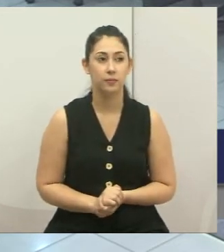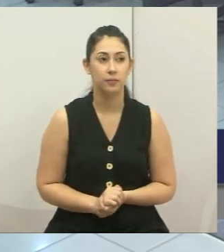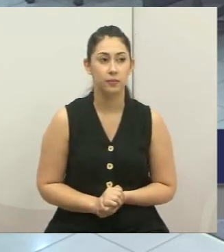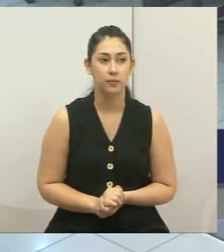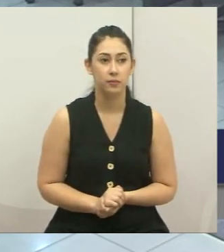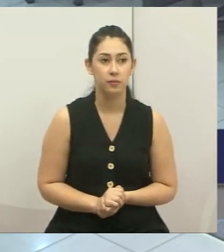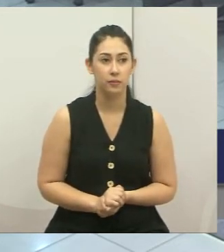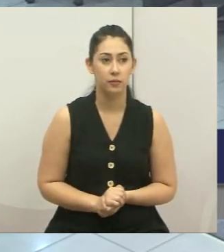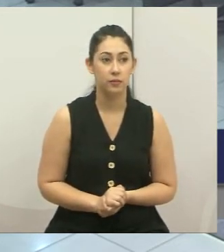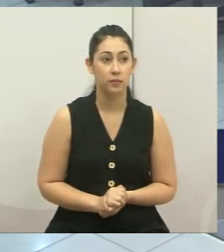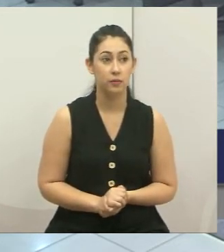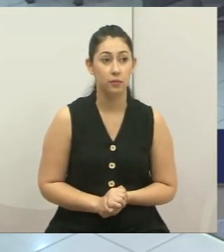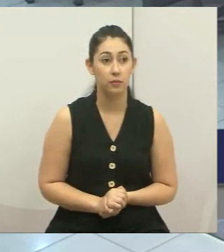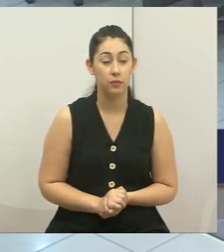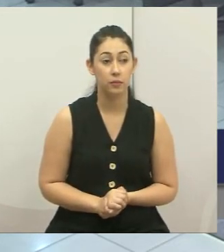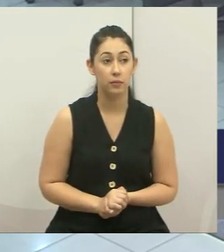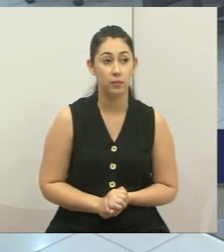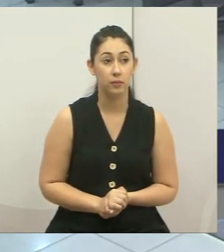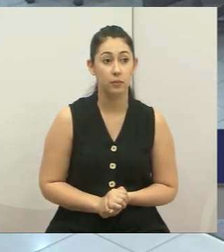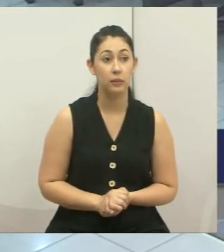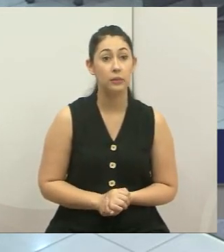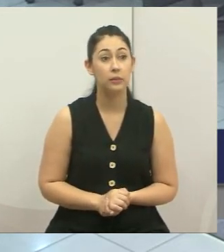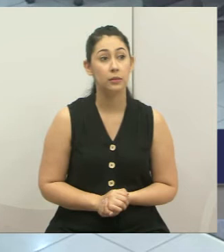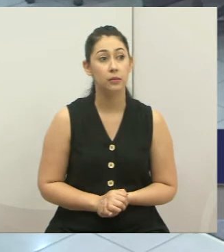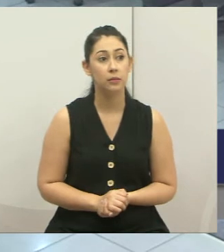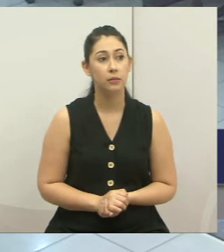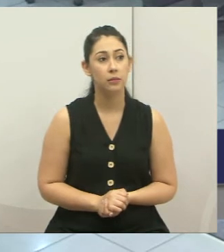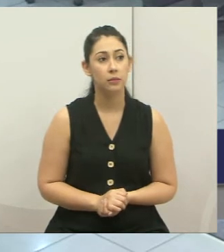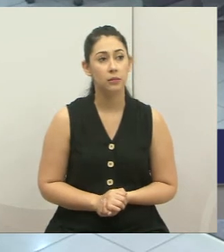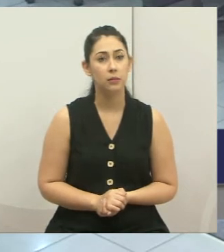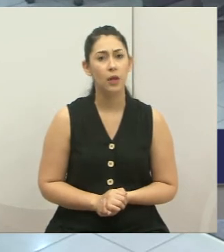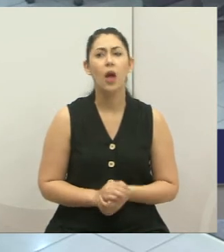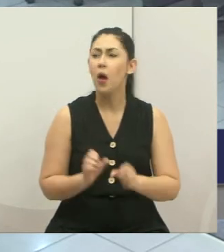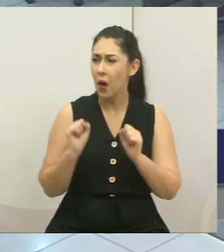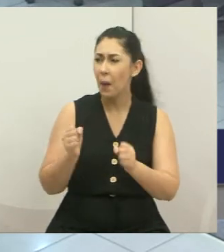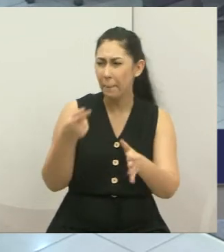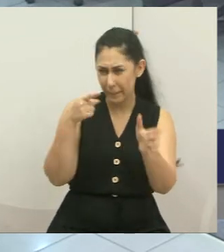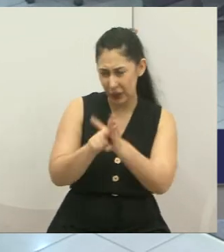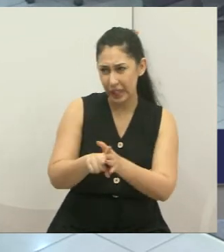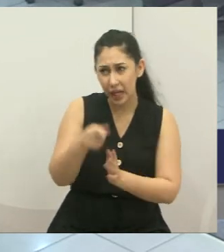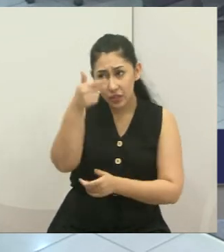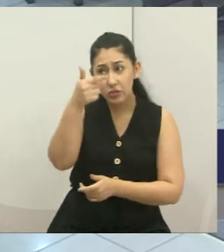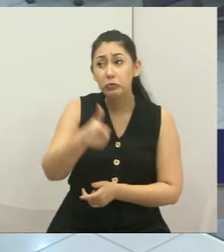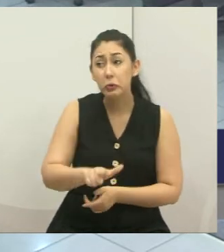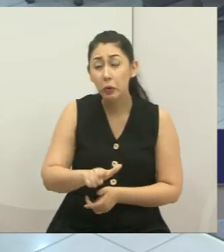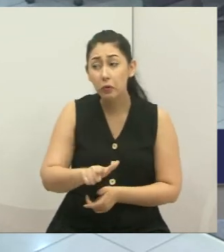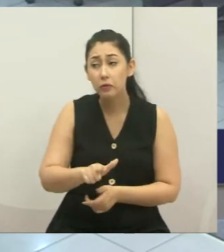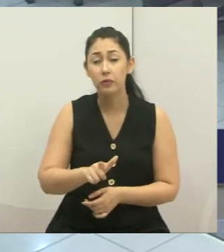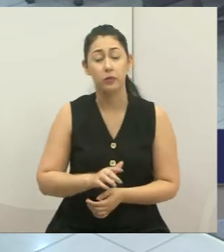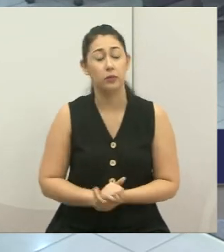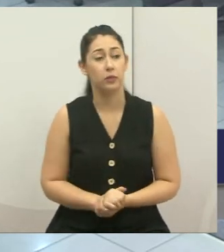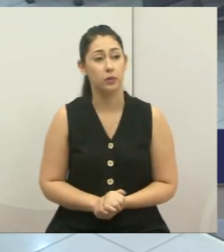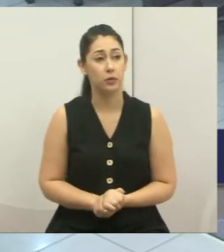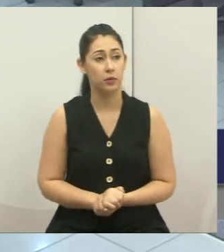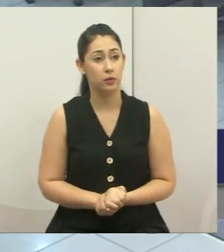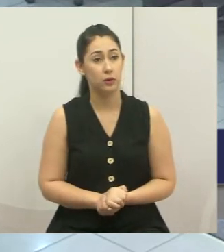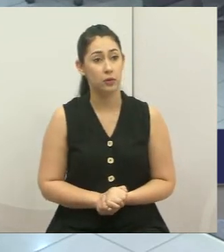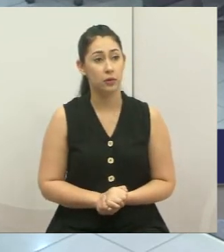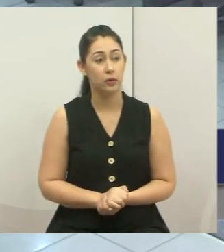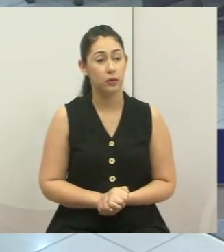Se ele quiser que eu responda com relação... O senhor pode colocar novamente o segundo questionamento?